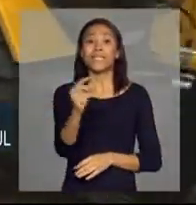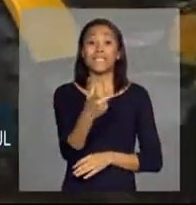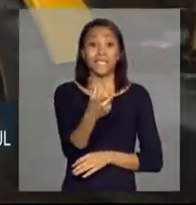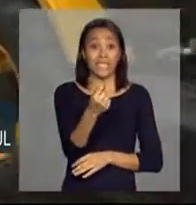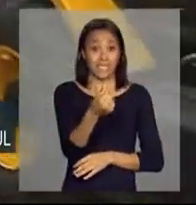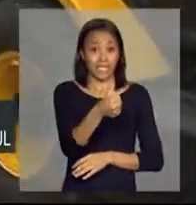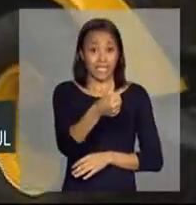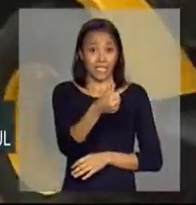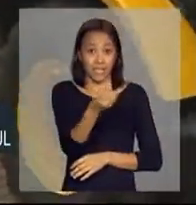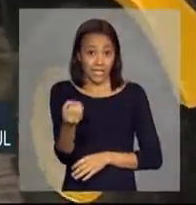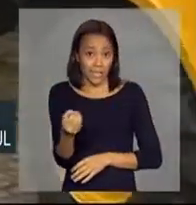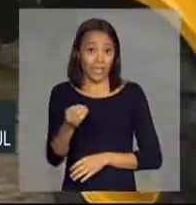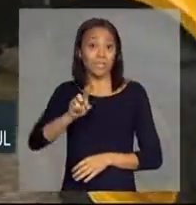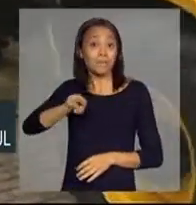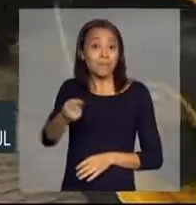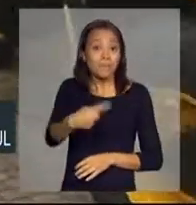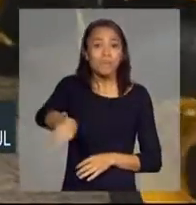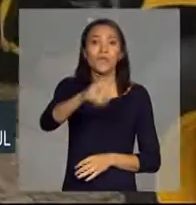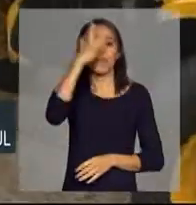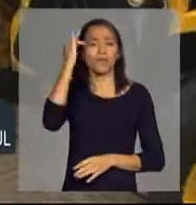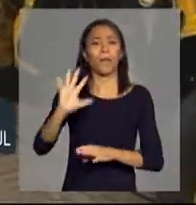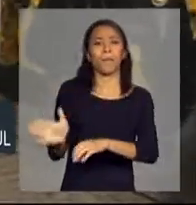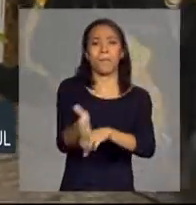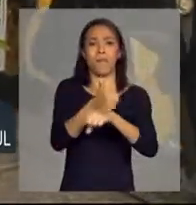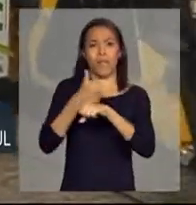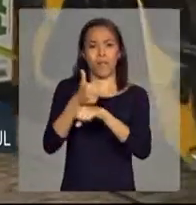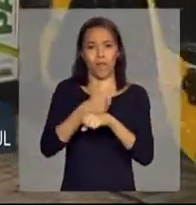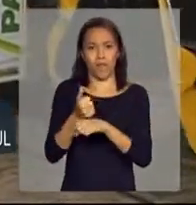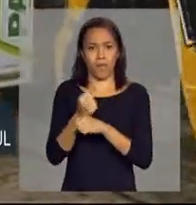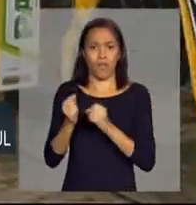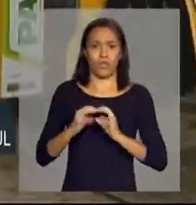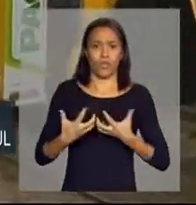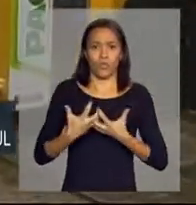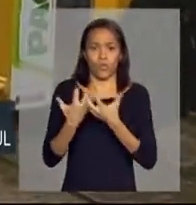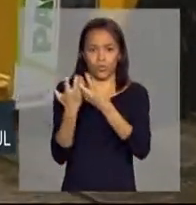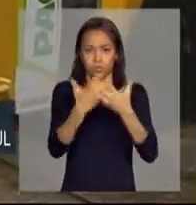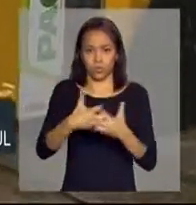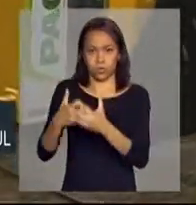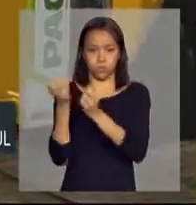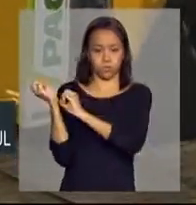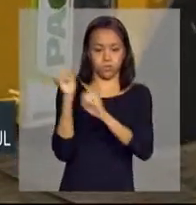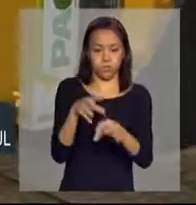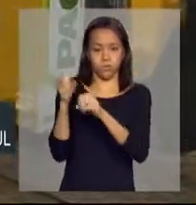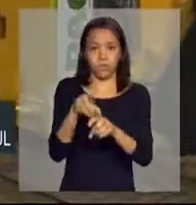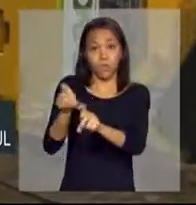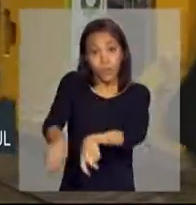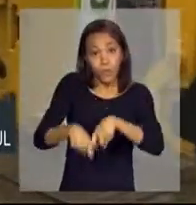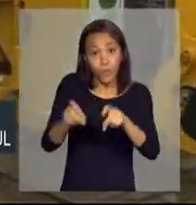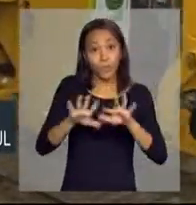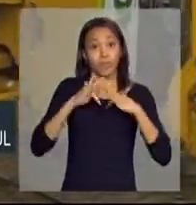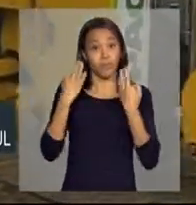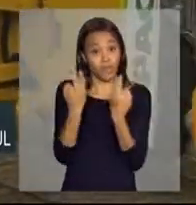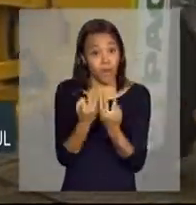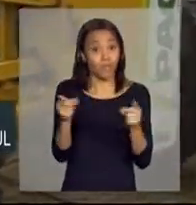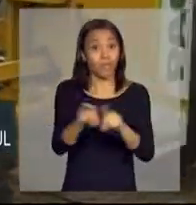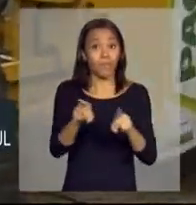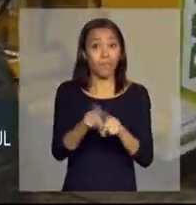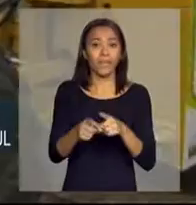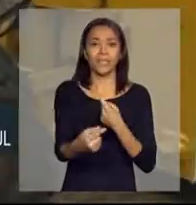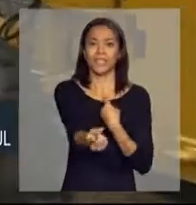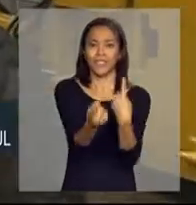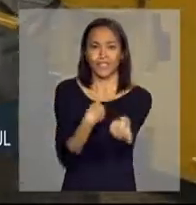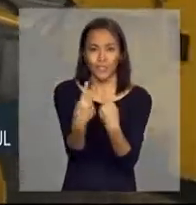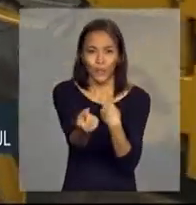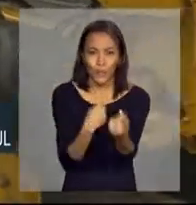pessoas por meio de melhoramento das condições de escoamento da produção da agricultura familiar, bem como a circulação de